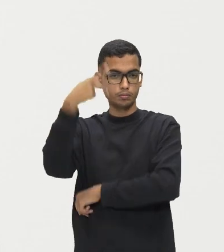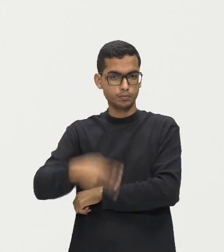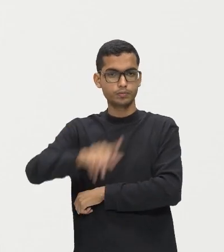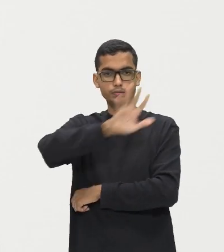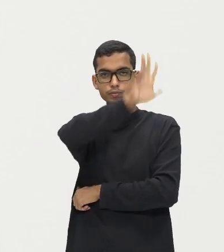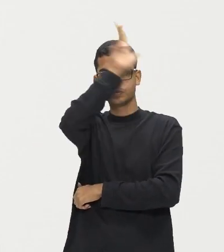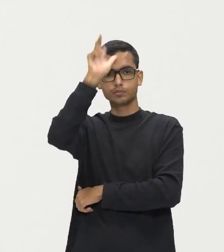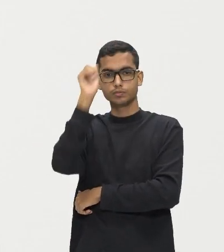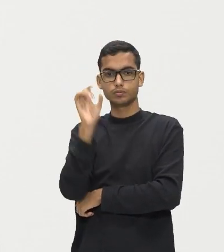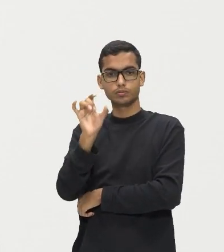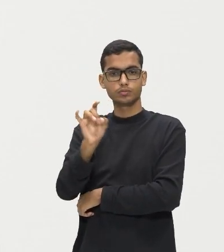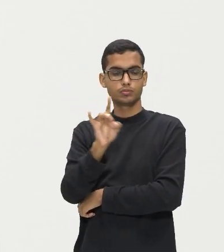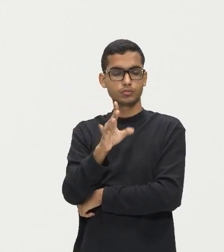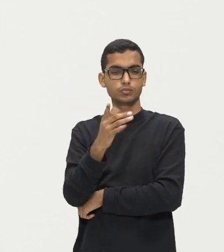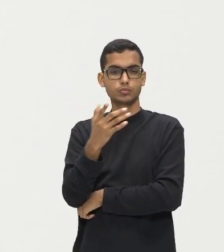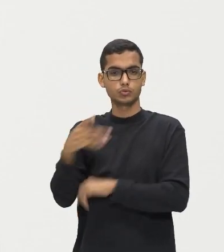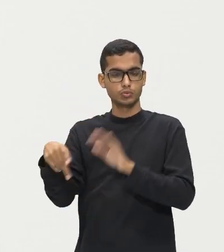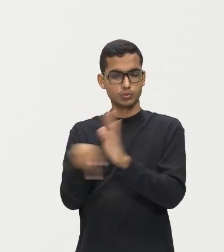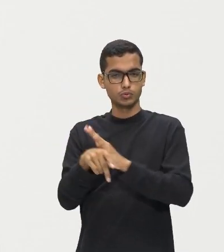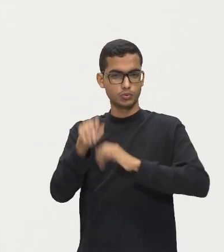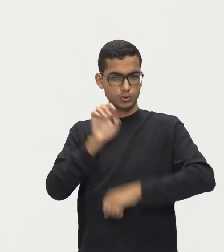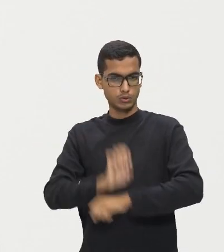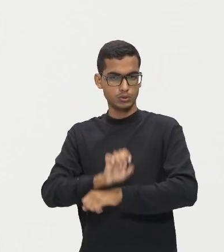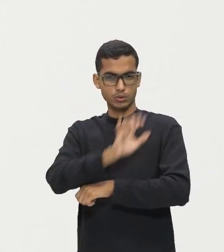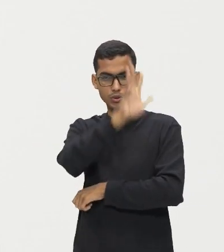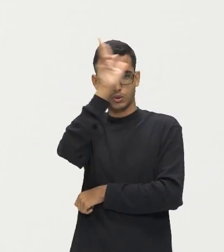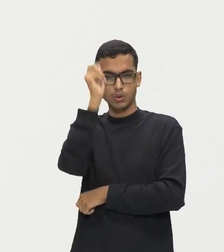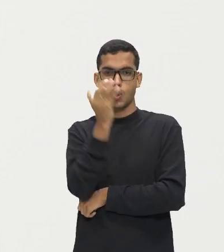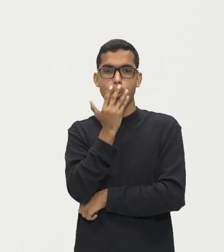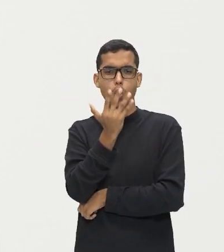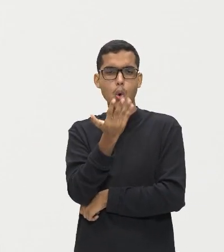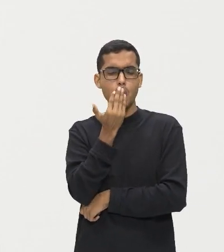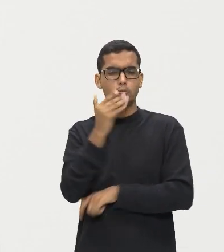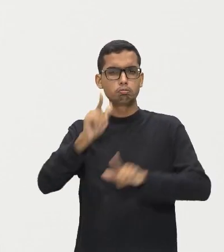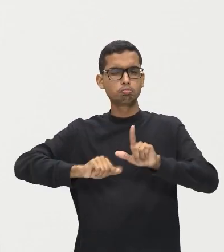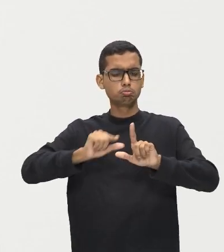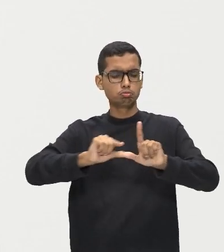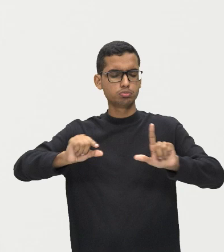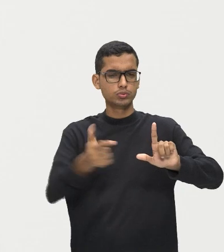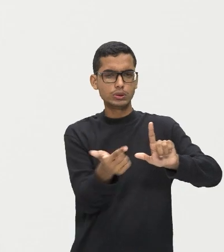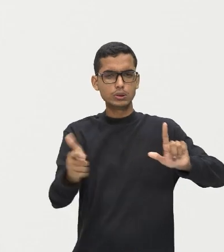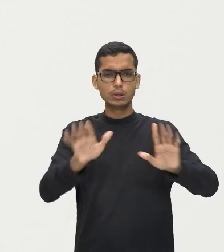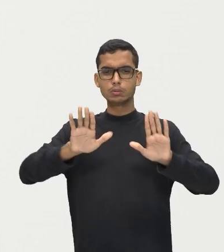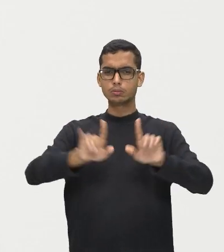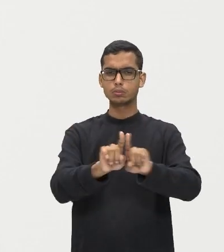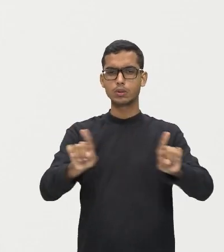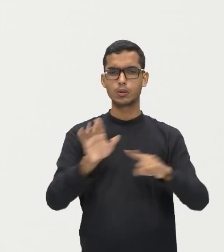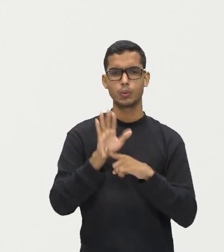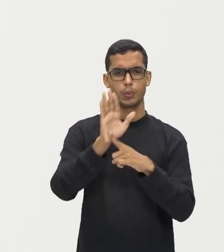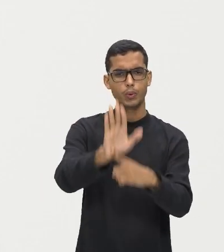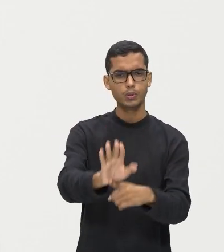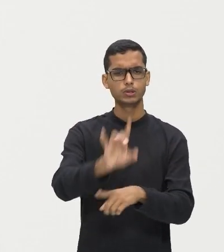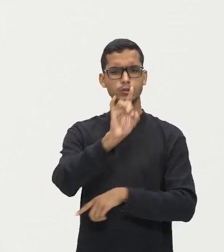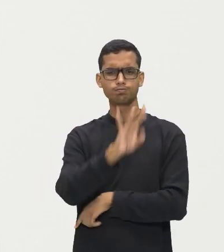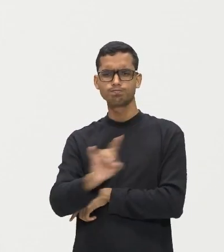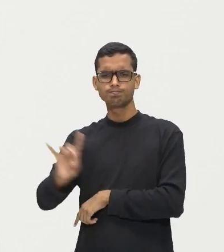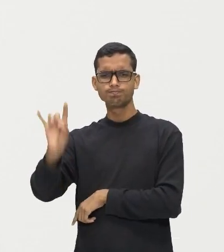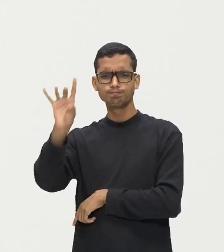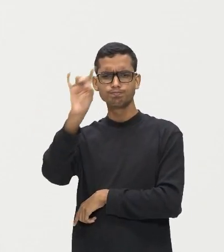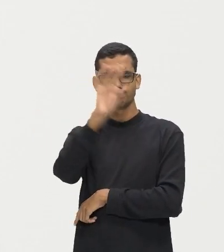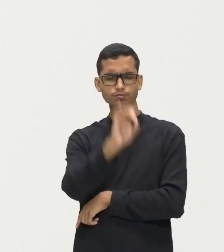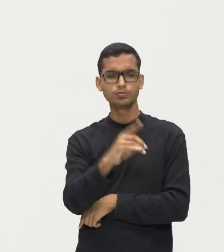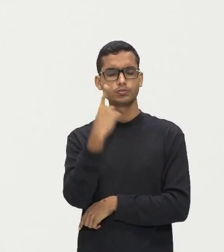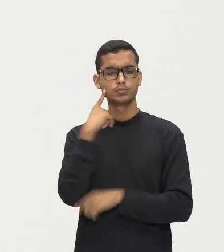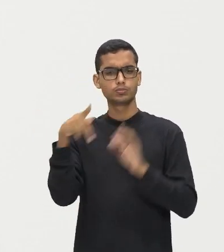está colorido. E ele não trouxe legenda, mas ele trouxe para a gente cada uma das